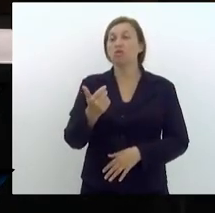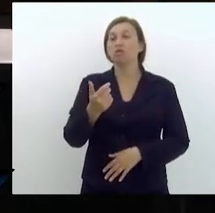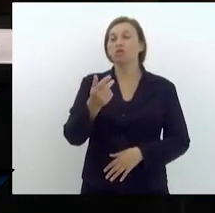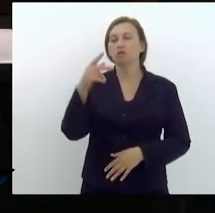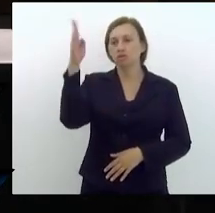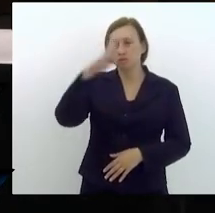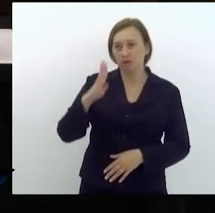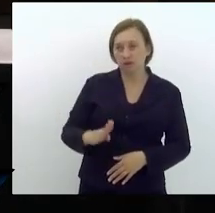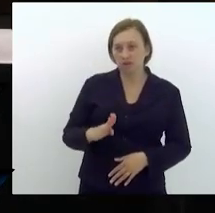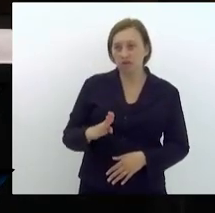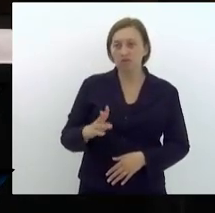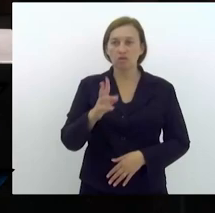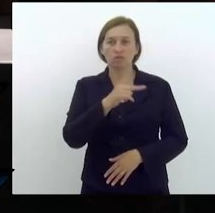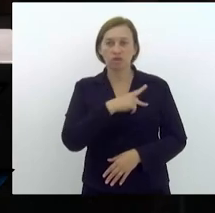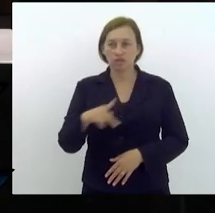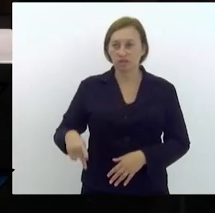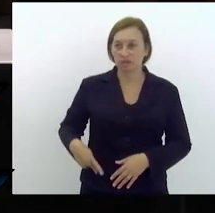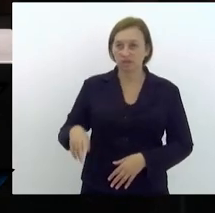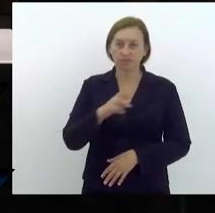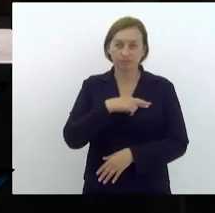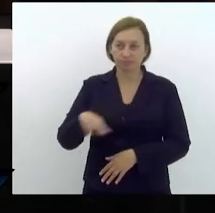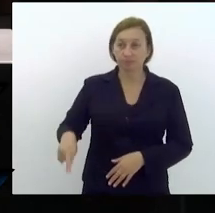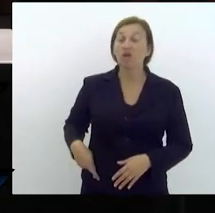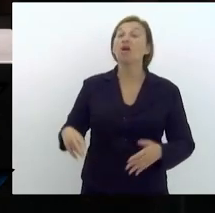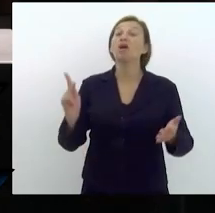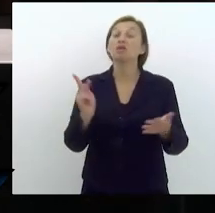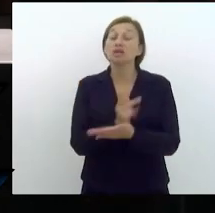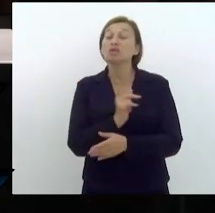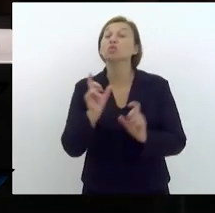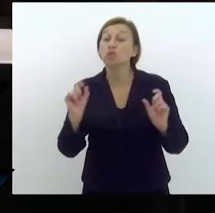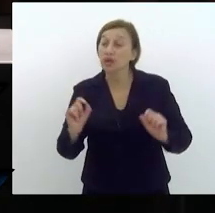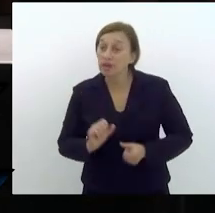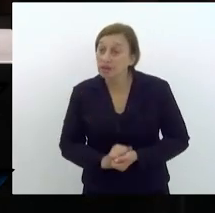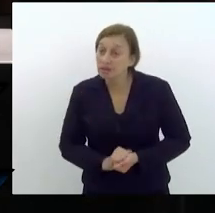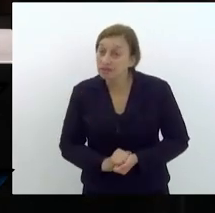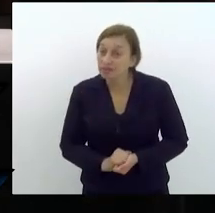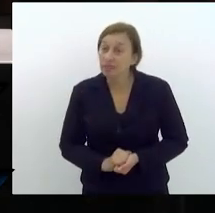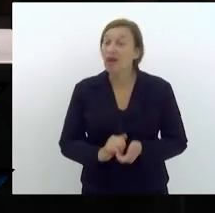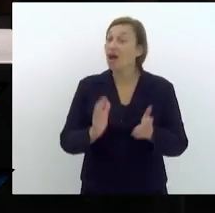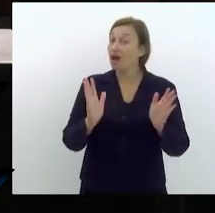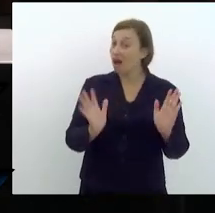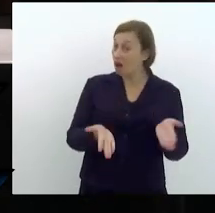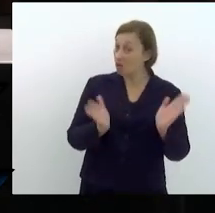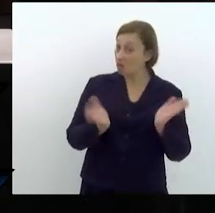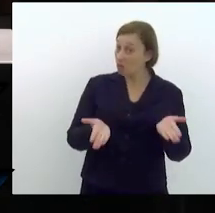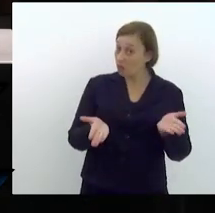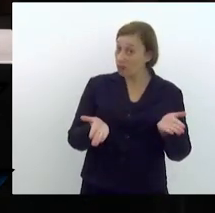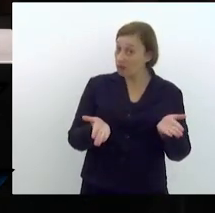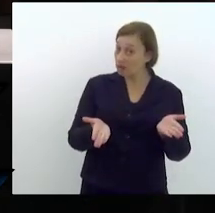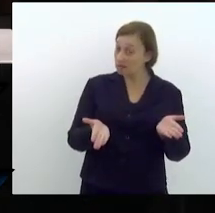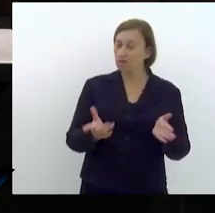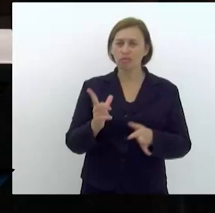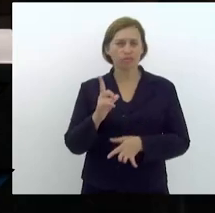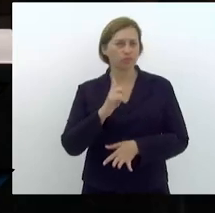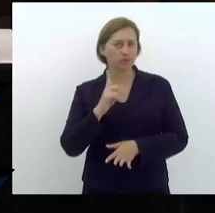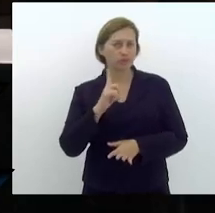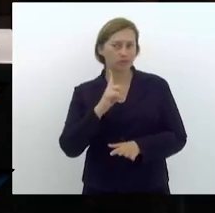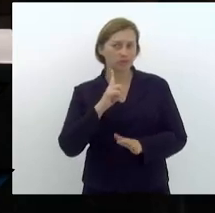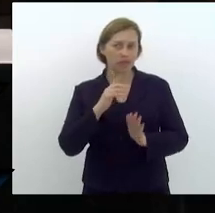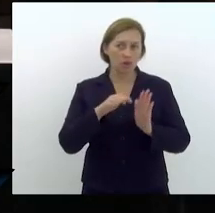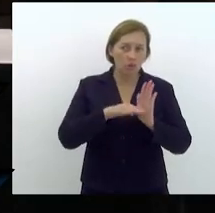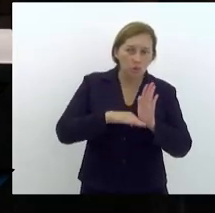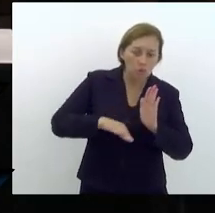Presidente da República no Brasil e o que que está acontecendo a partir de agora vamos ter um aumento